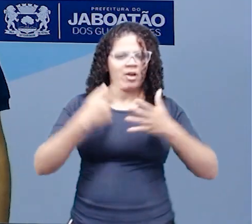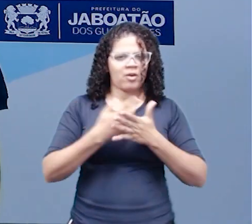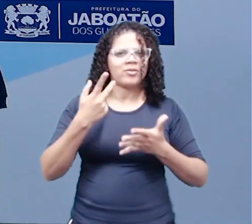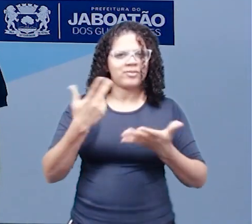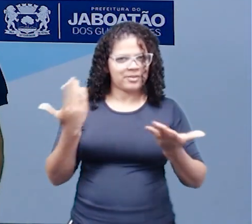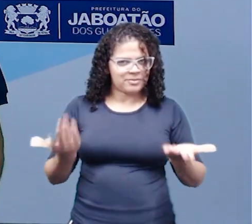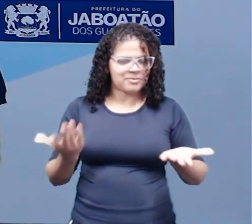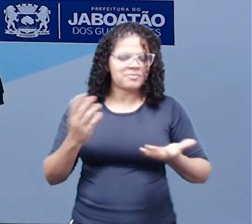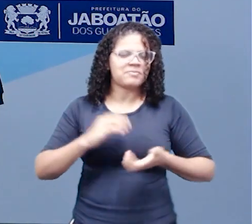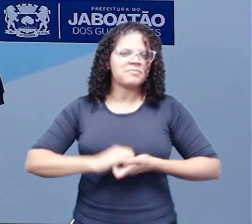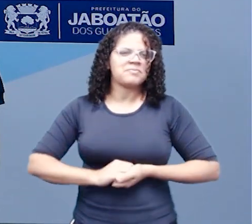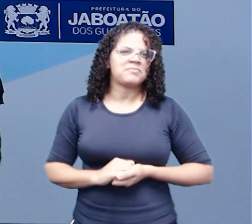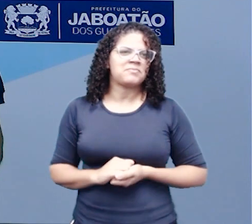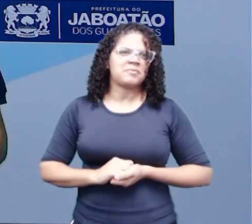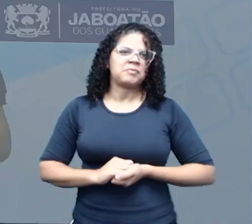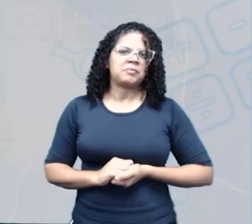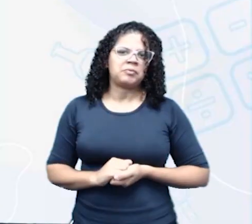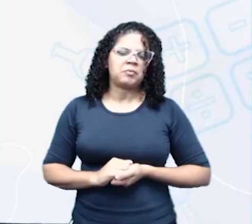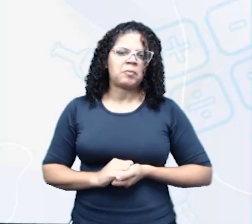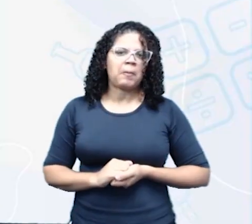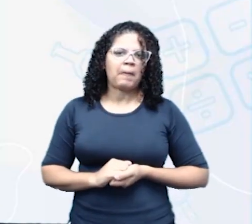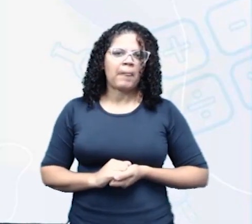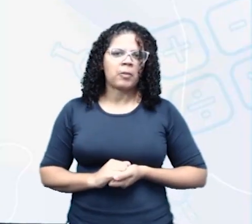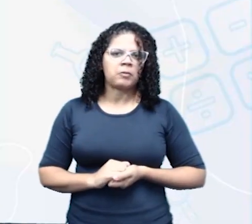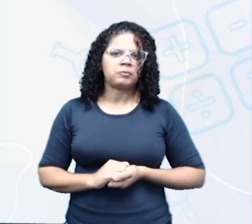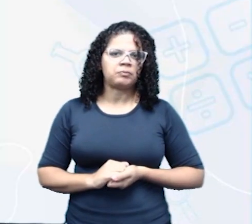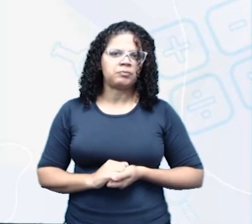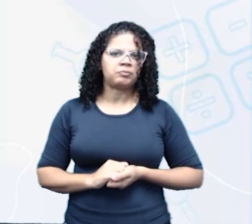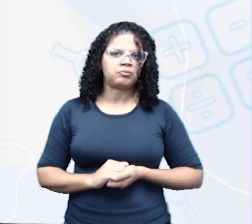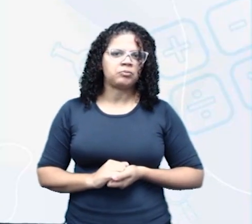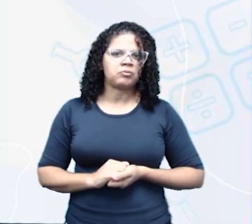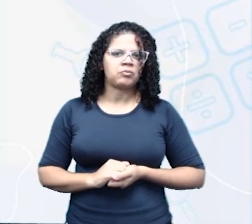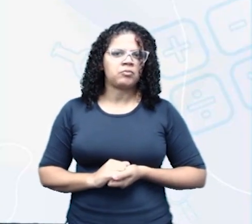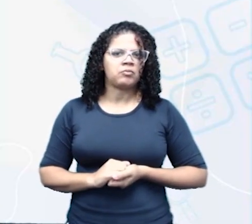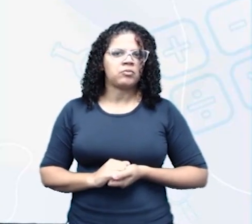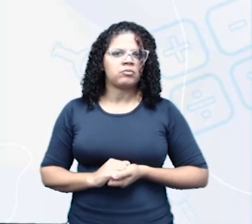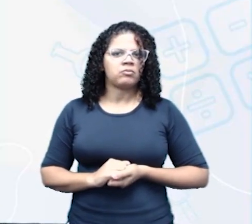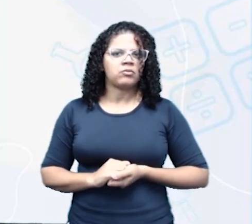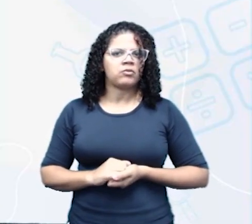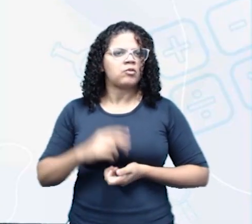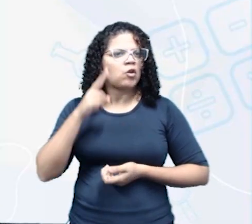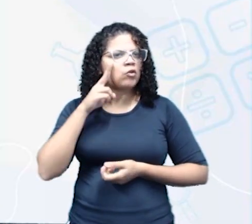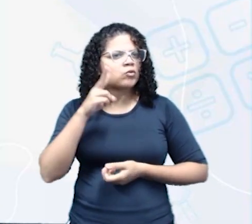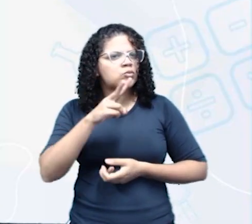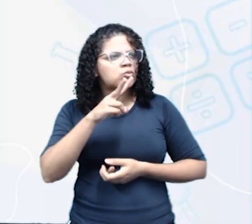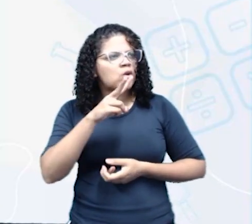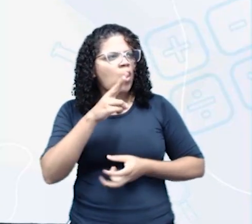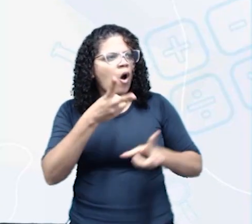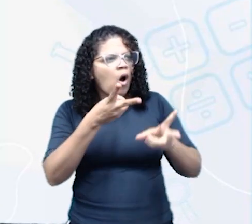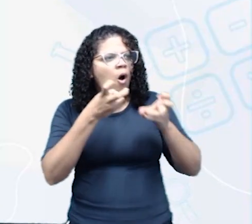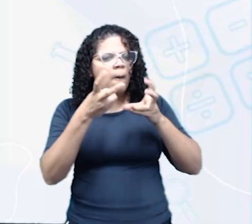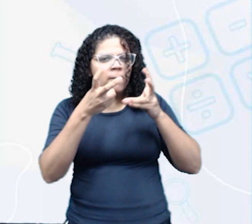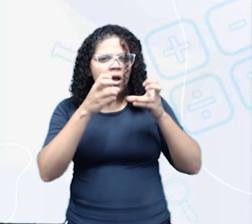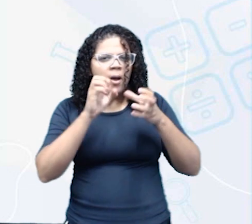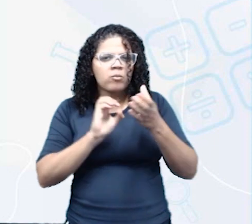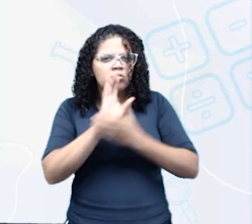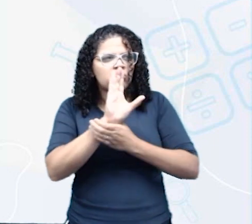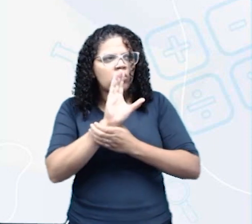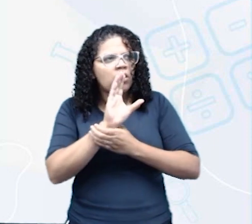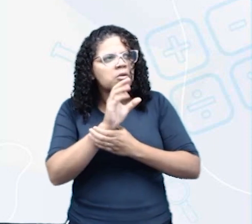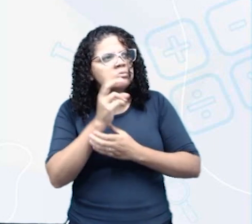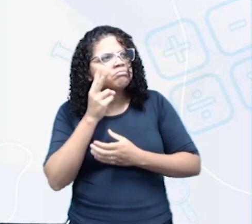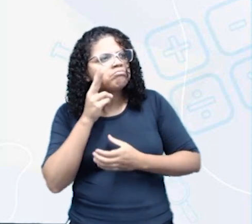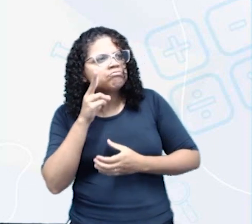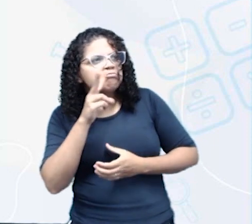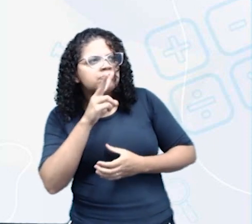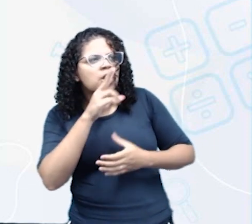Beleza. Agora, quando você observa aqui, nesse slide, tem